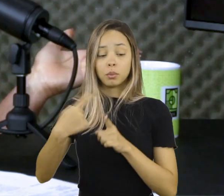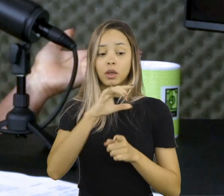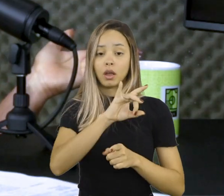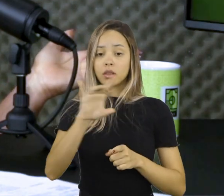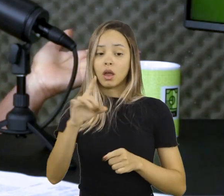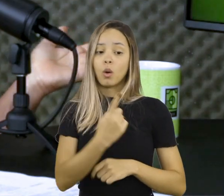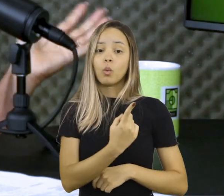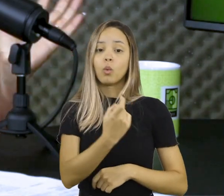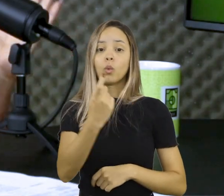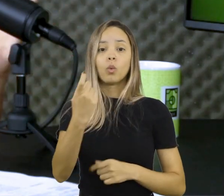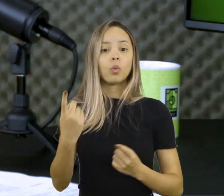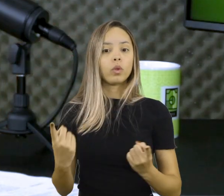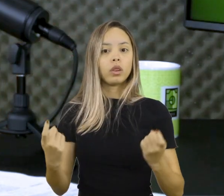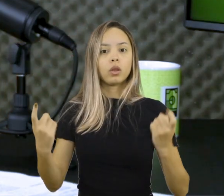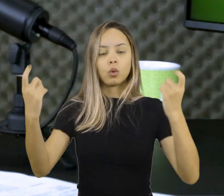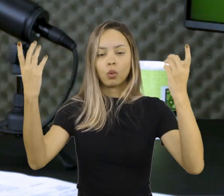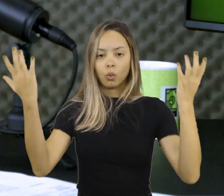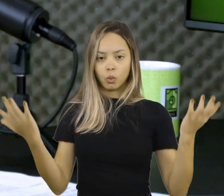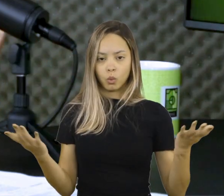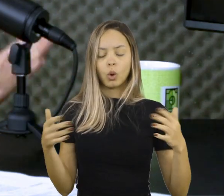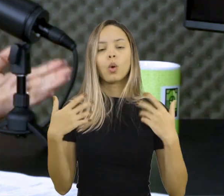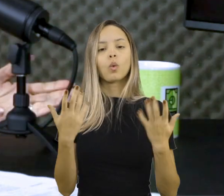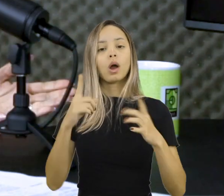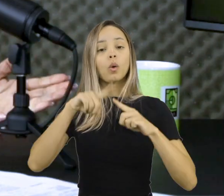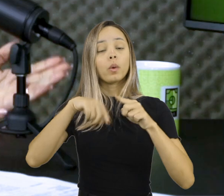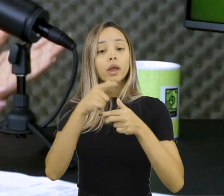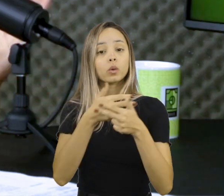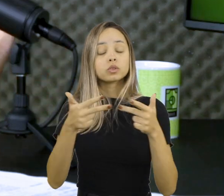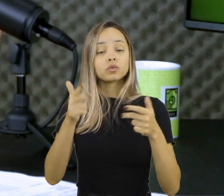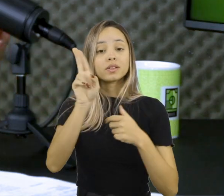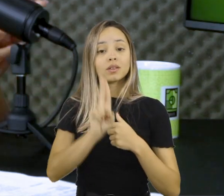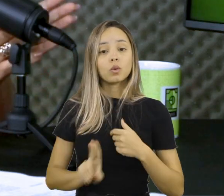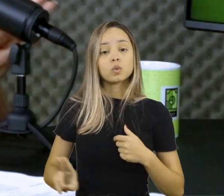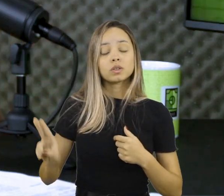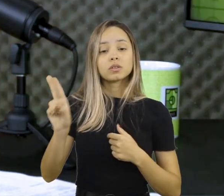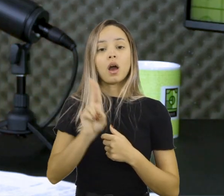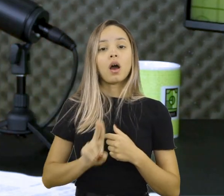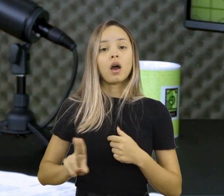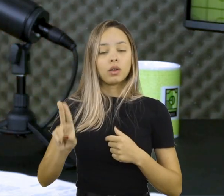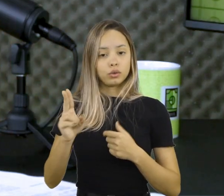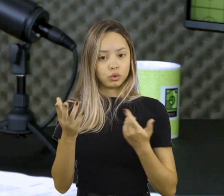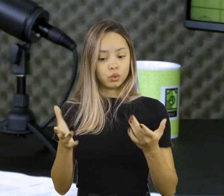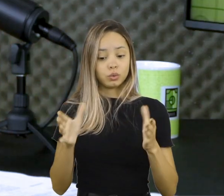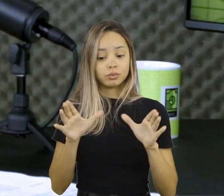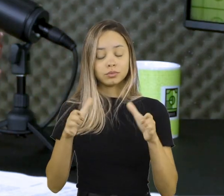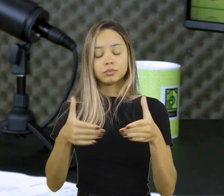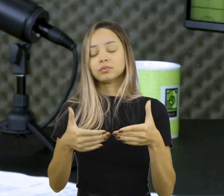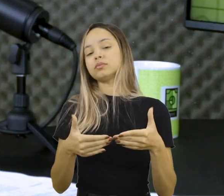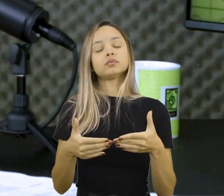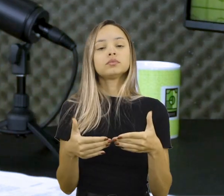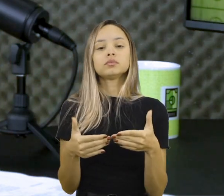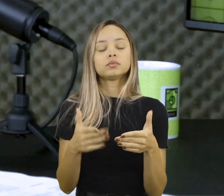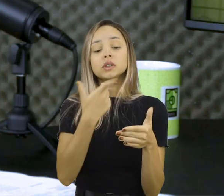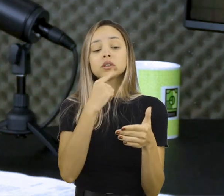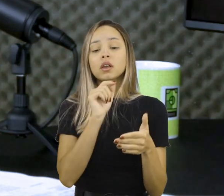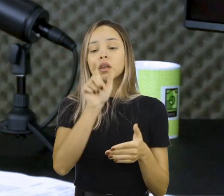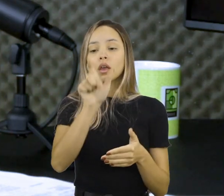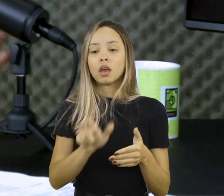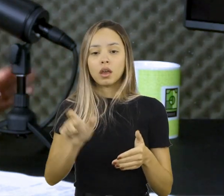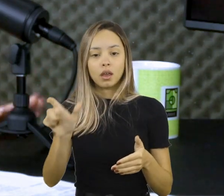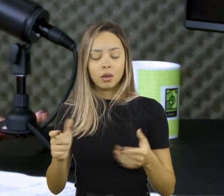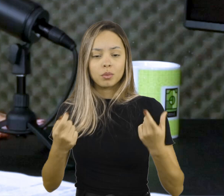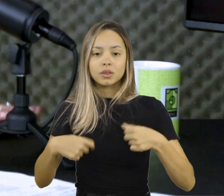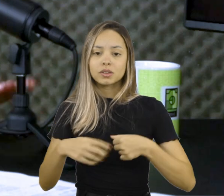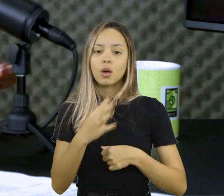único então o recurso vai se aplicar para o teu público quem é o teu público